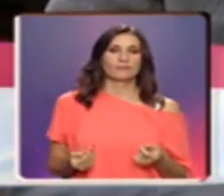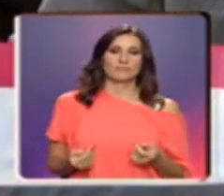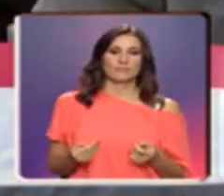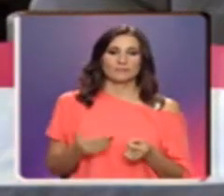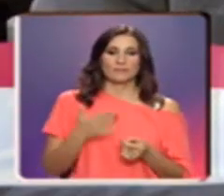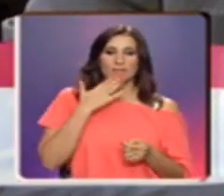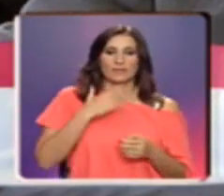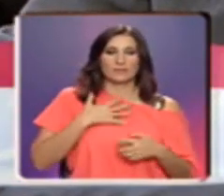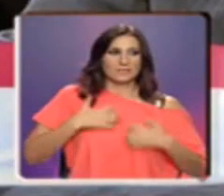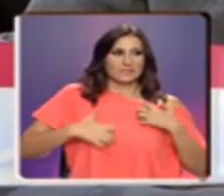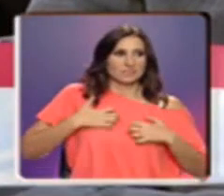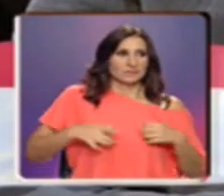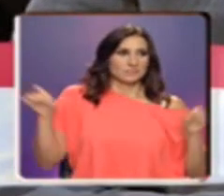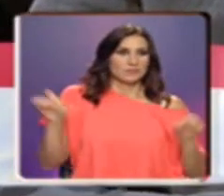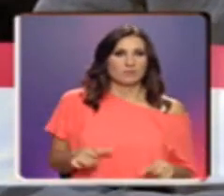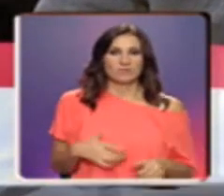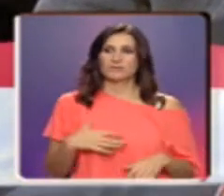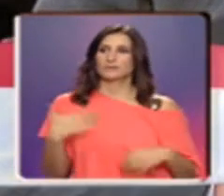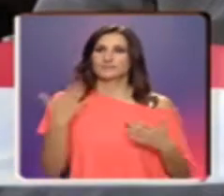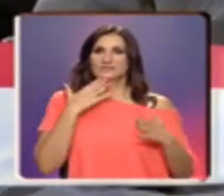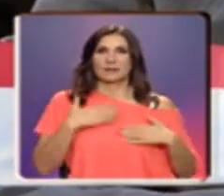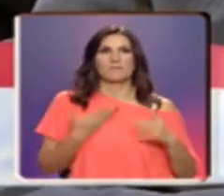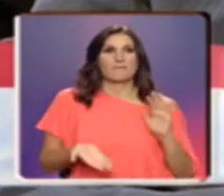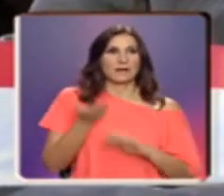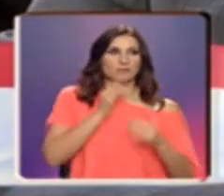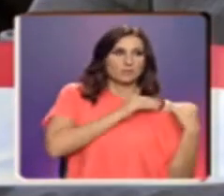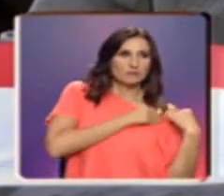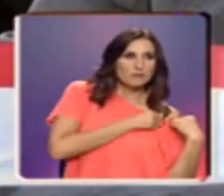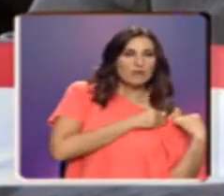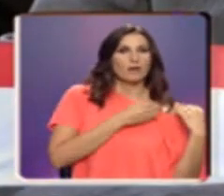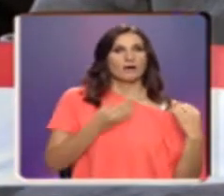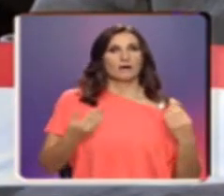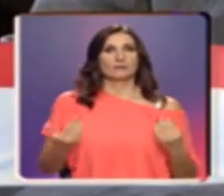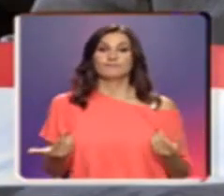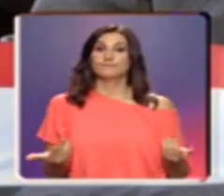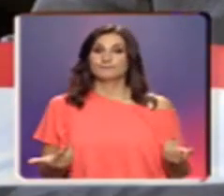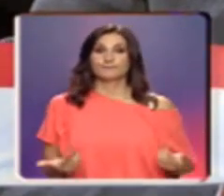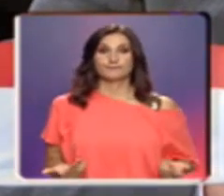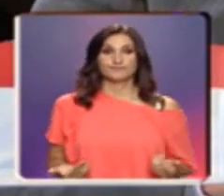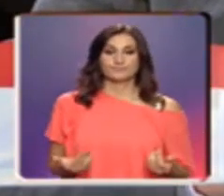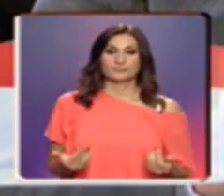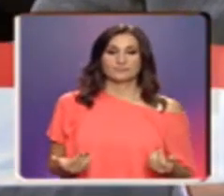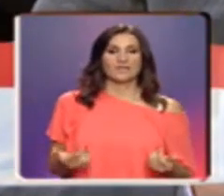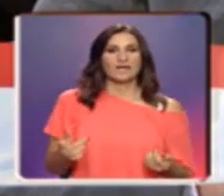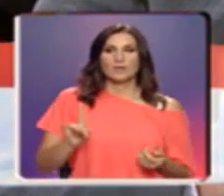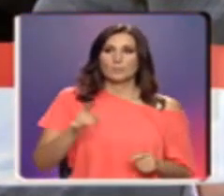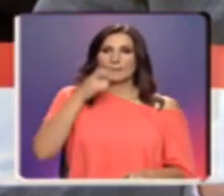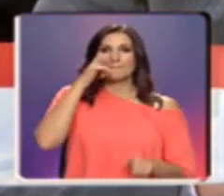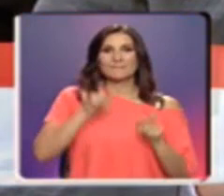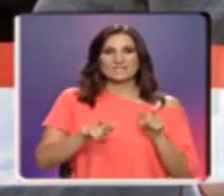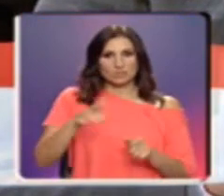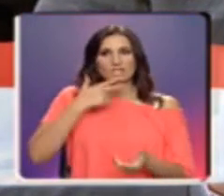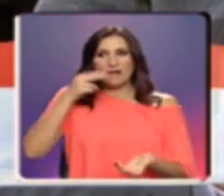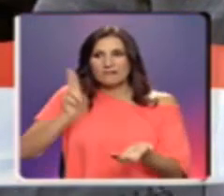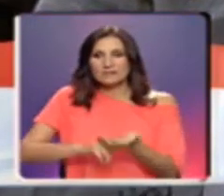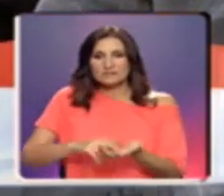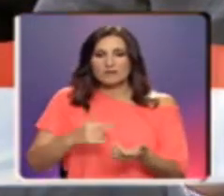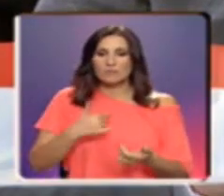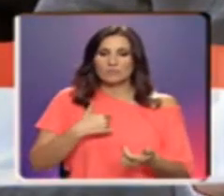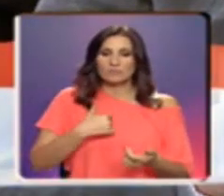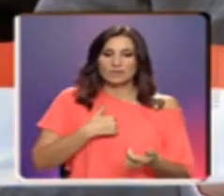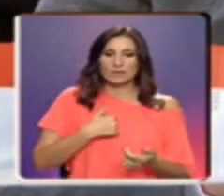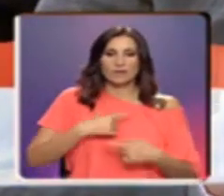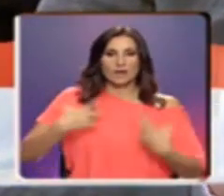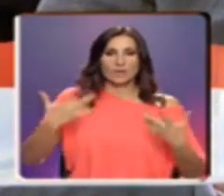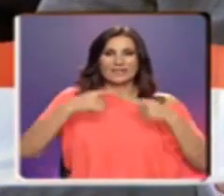com muito mais angústias, com muito mais responsabilidades. A minha... Não é que as pessoas não tenham razão que eu deixei